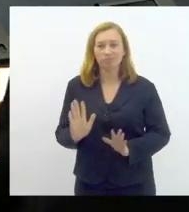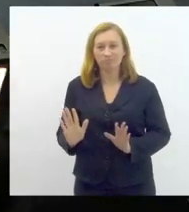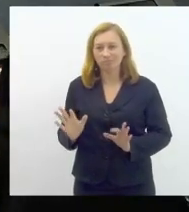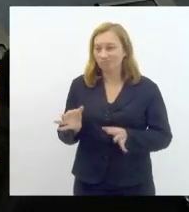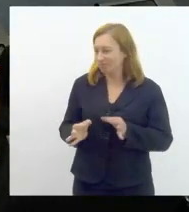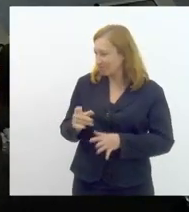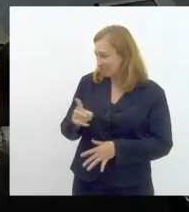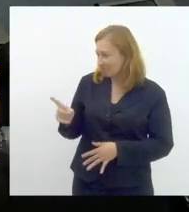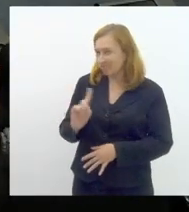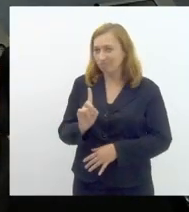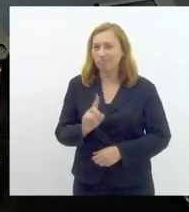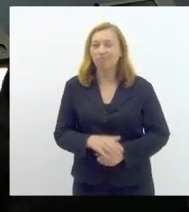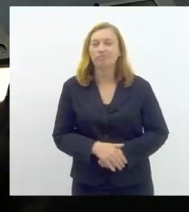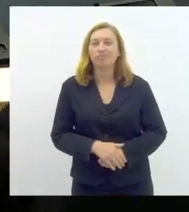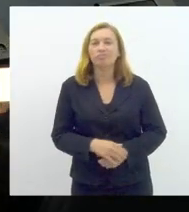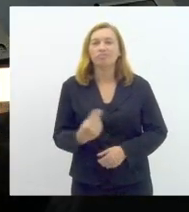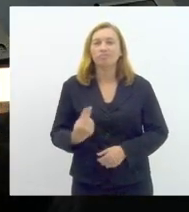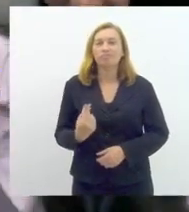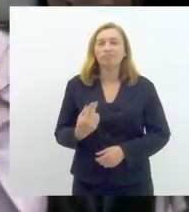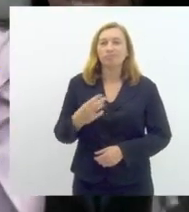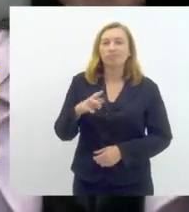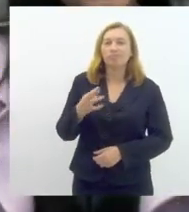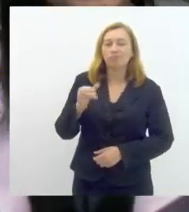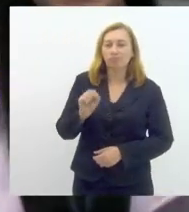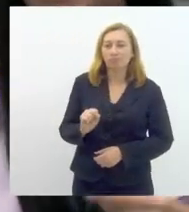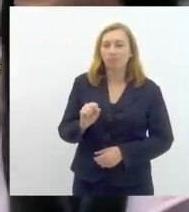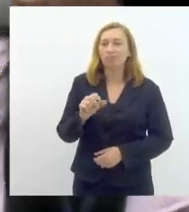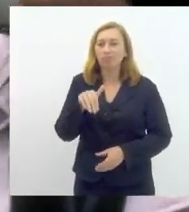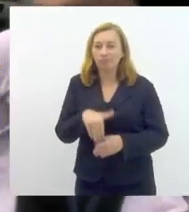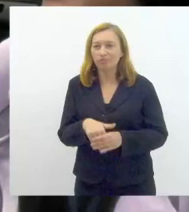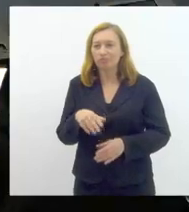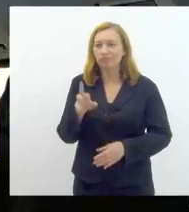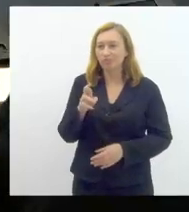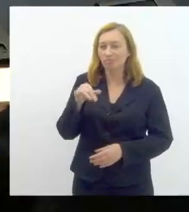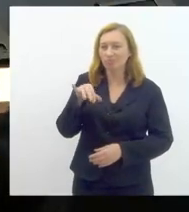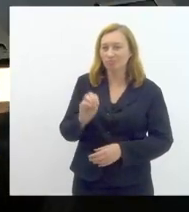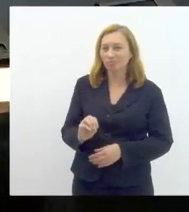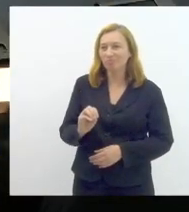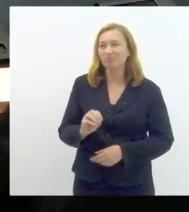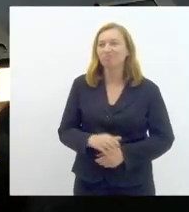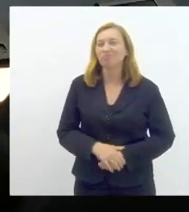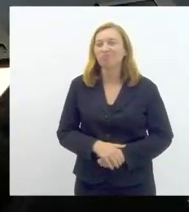julgá-los. Olá, meu nome é Rômulo, e eu voto em Rômulo. Isso aí.